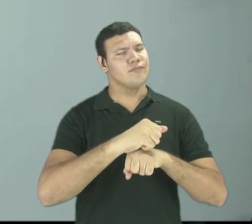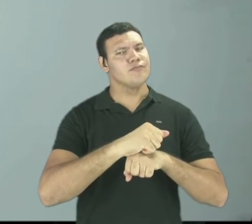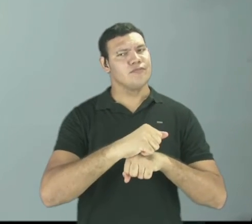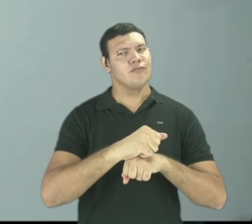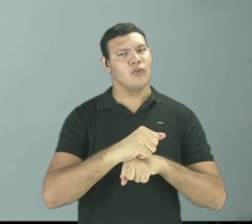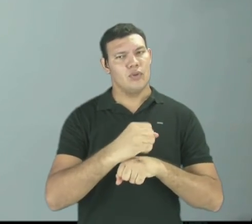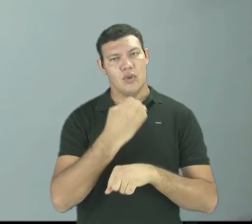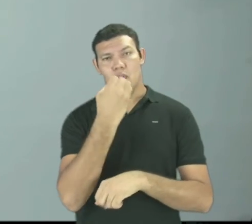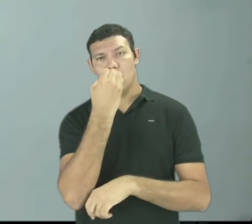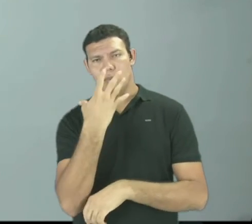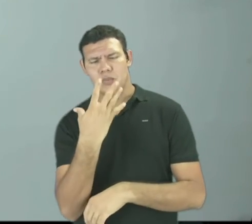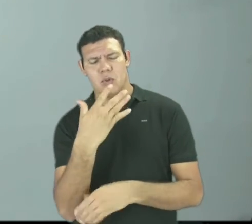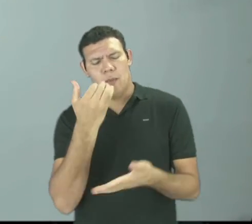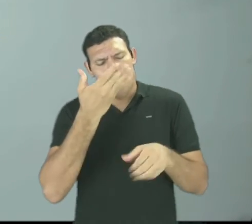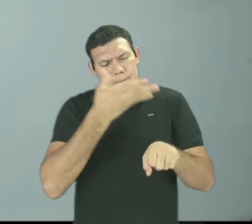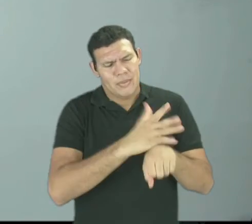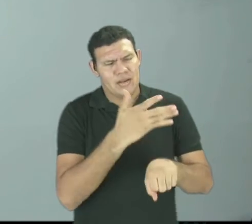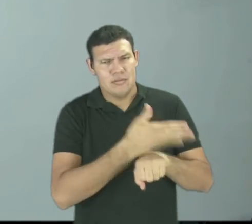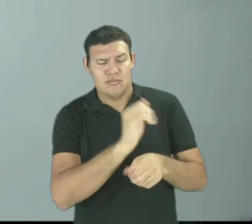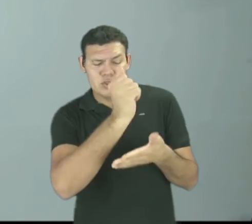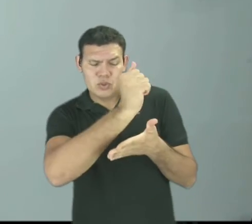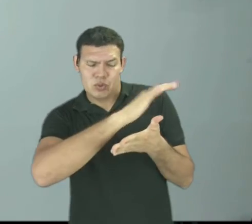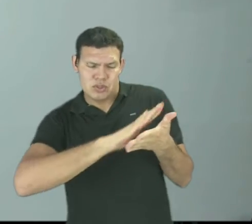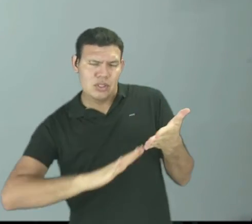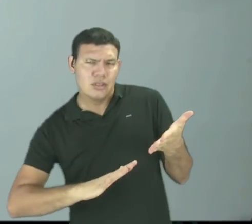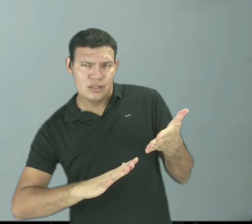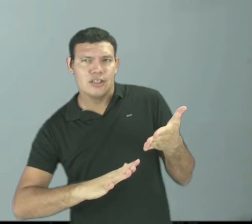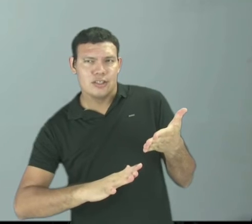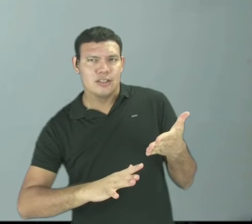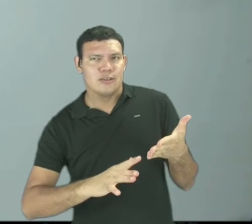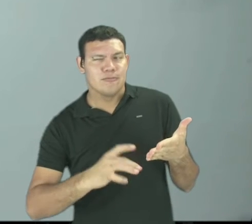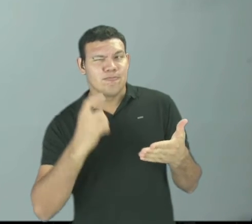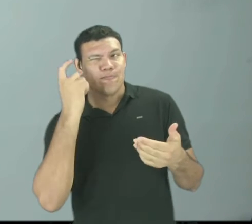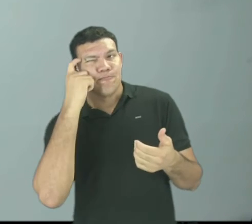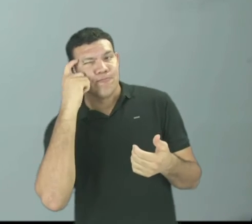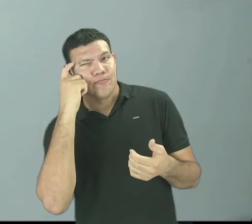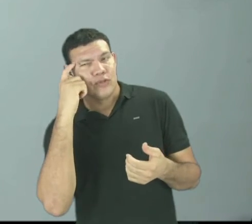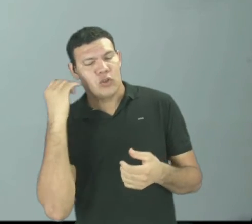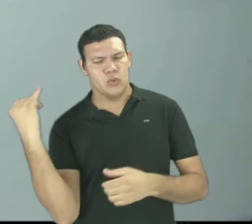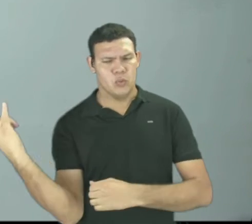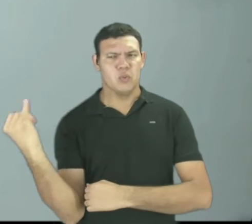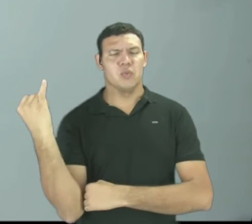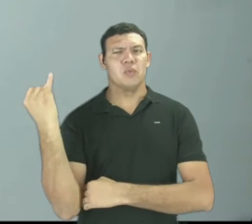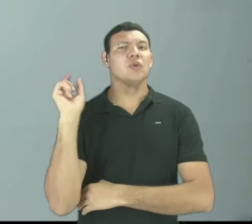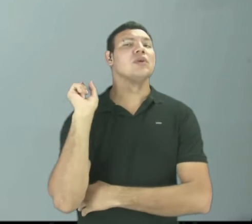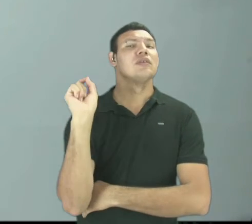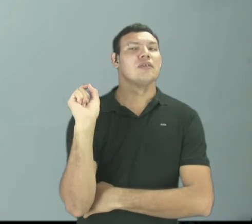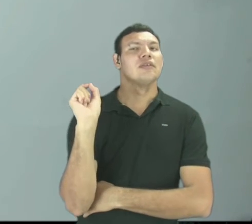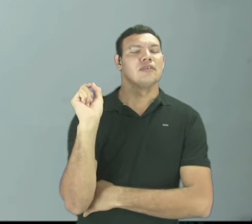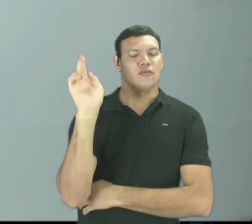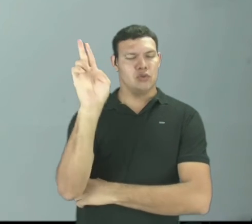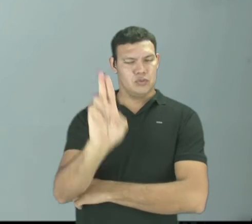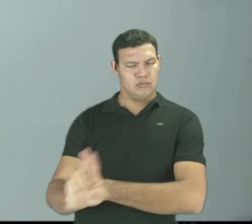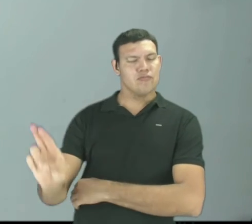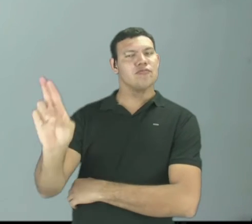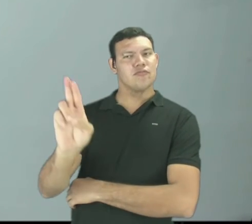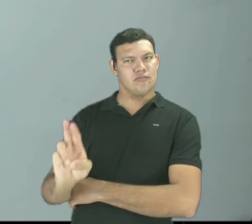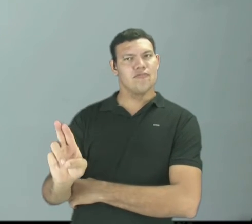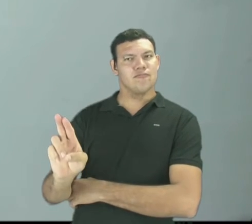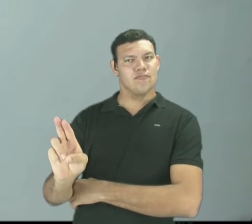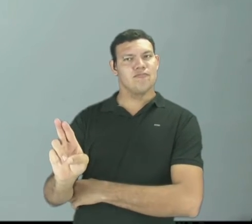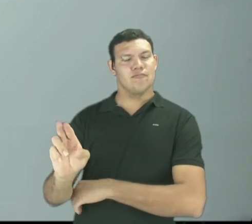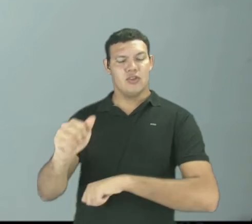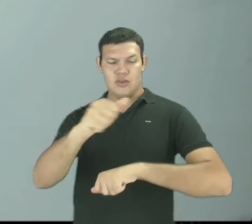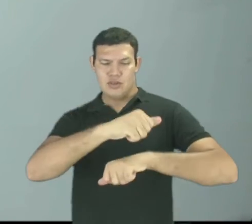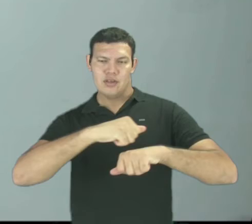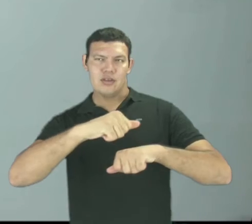estudar e fazer exercícios para a gente ter uma noção. Mas o que é mais fundamental é que vocês saibam utilizar esses advérbios na